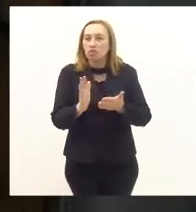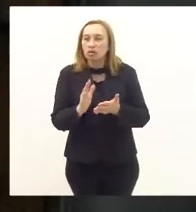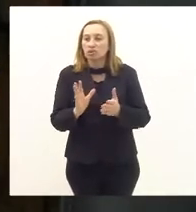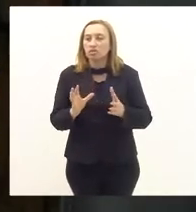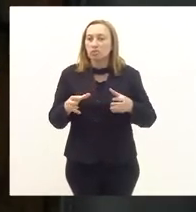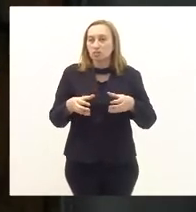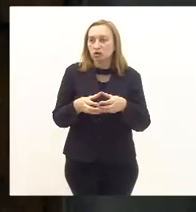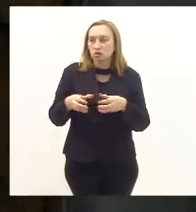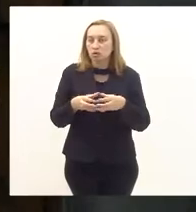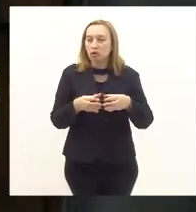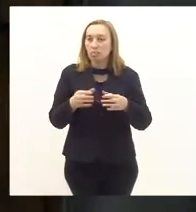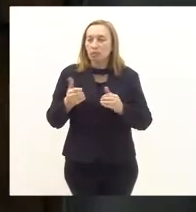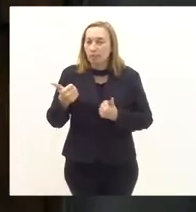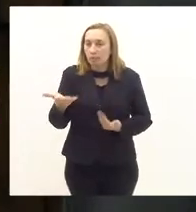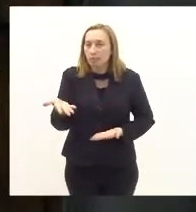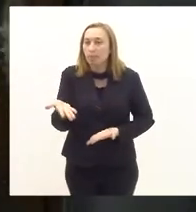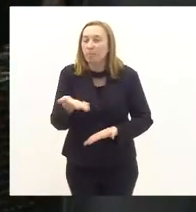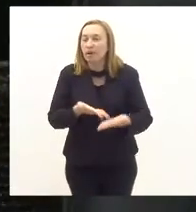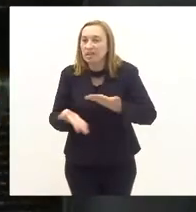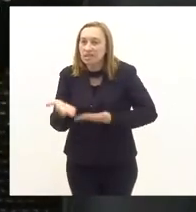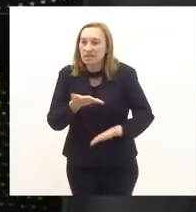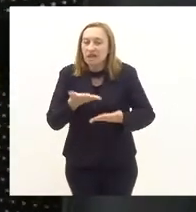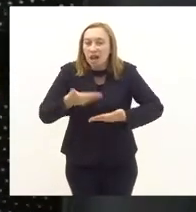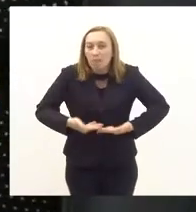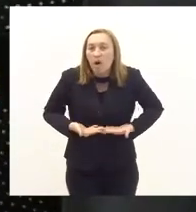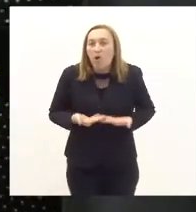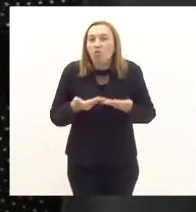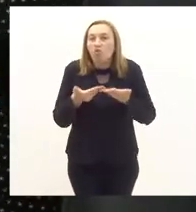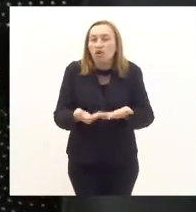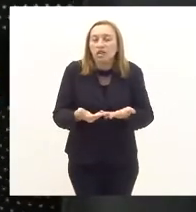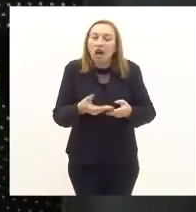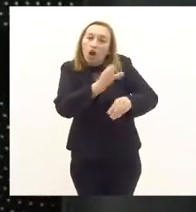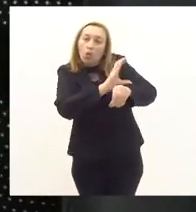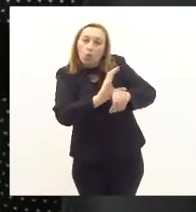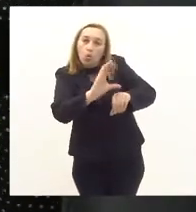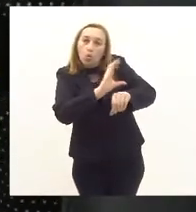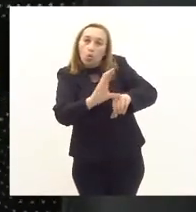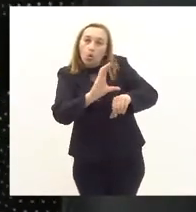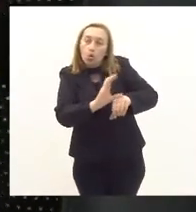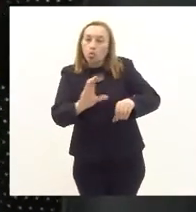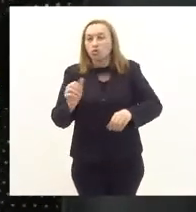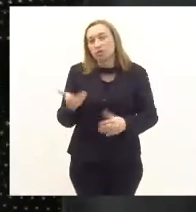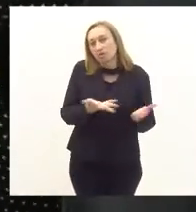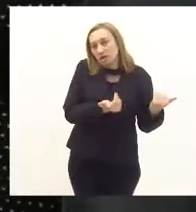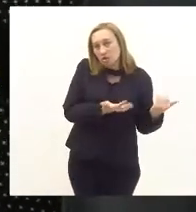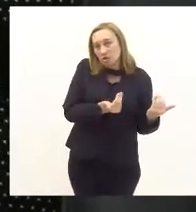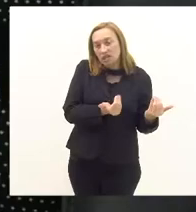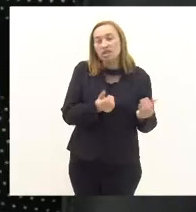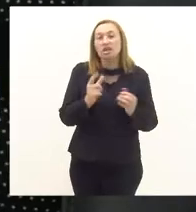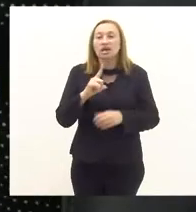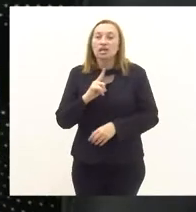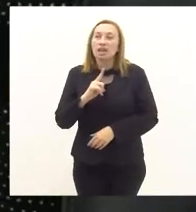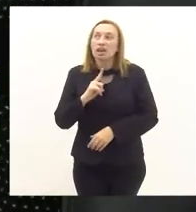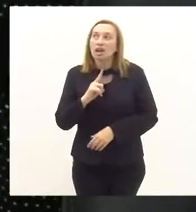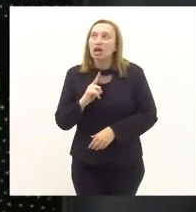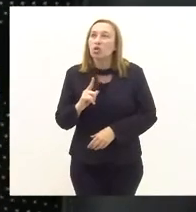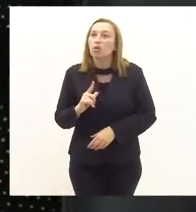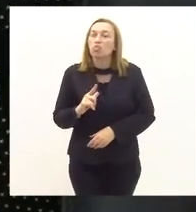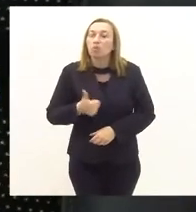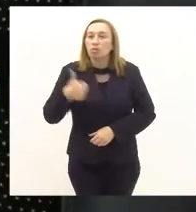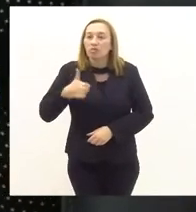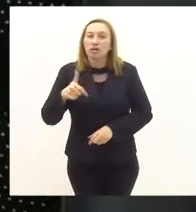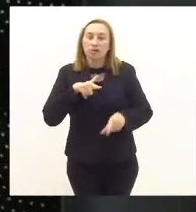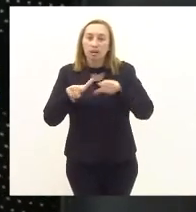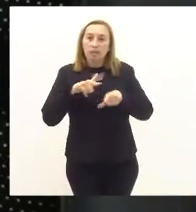propõem parcerias para quê? A gente vai ofertar um curso para esses adolescentes, para que eles tenham um primeiro